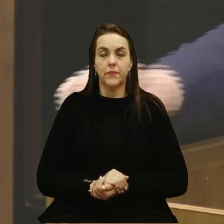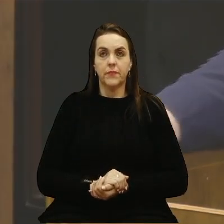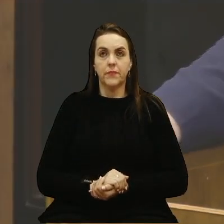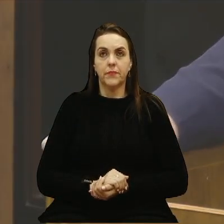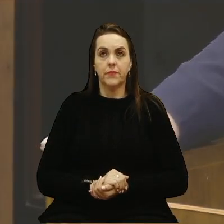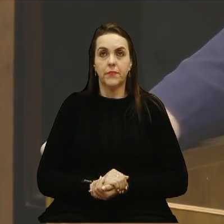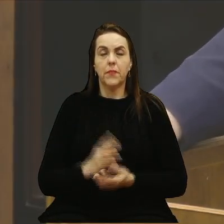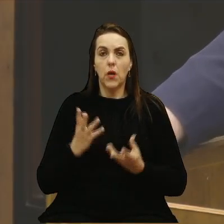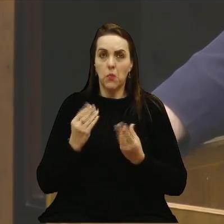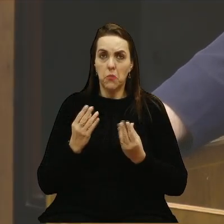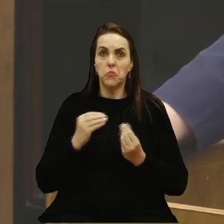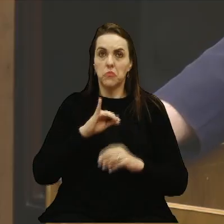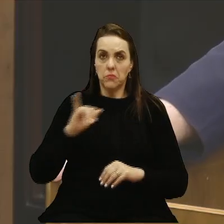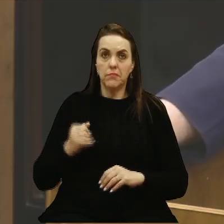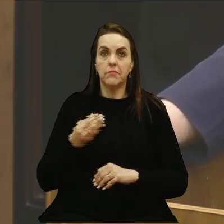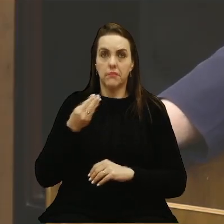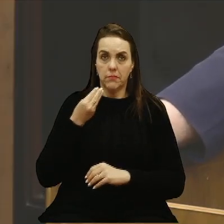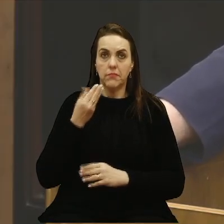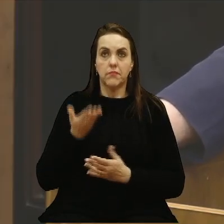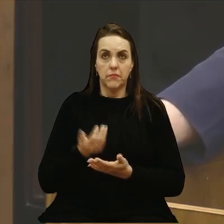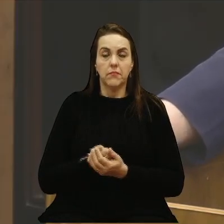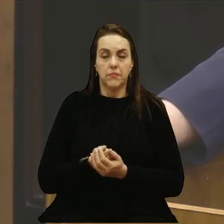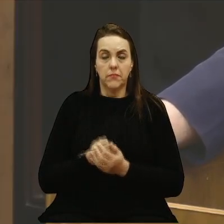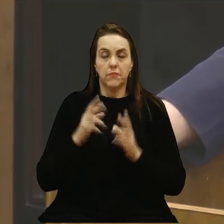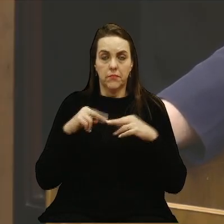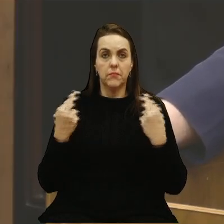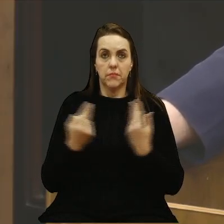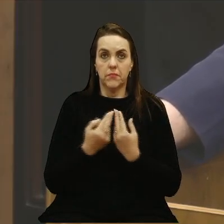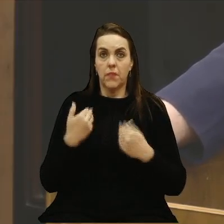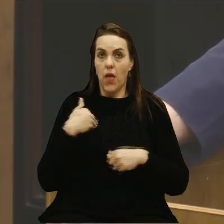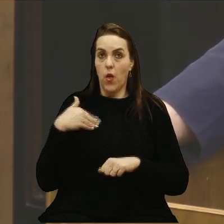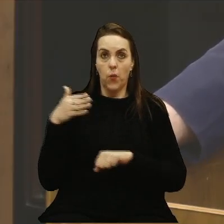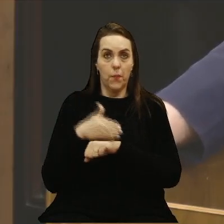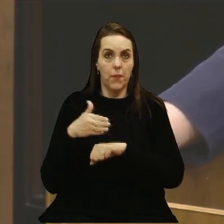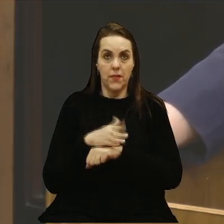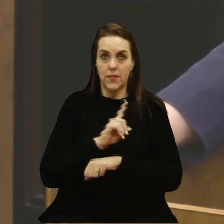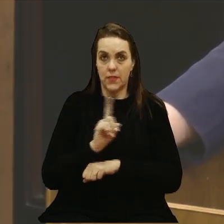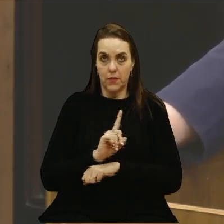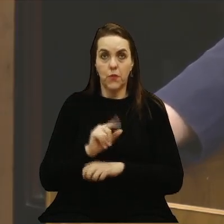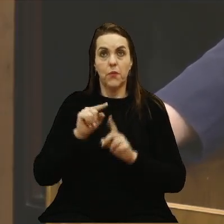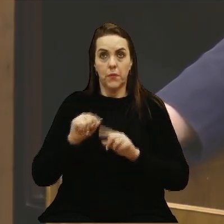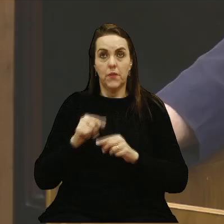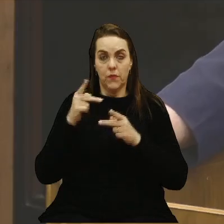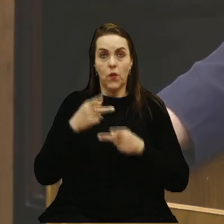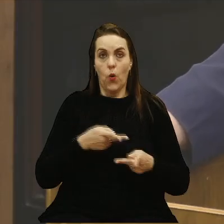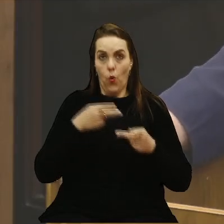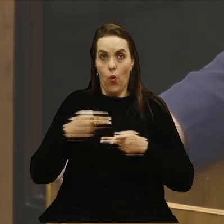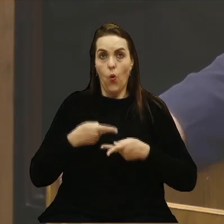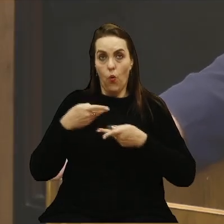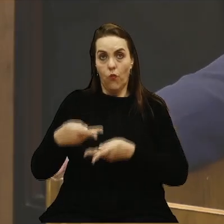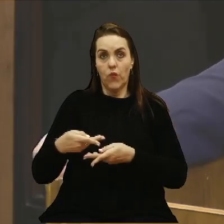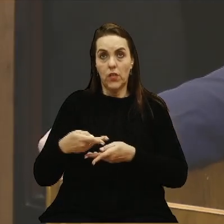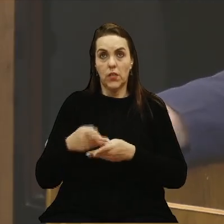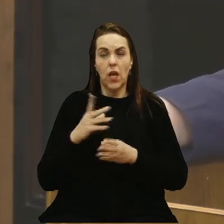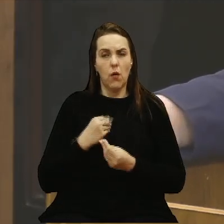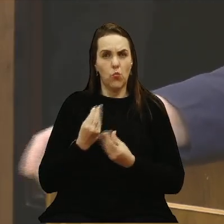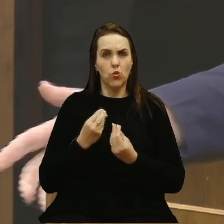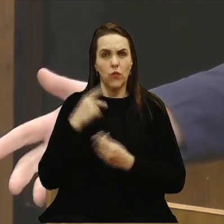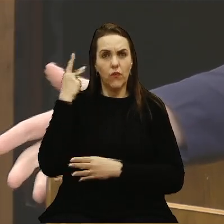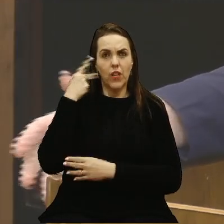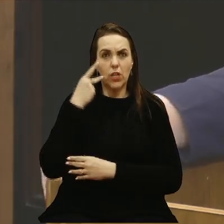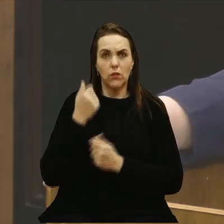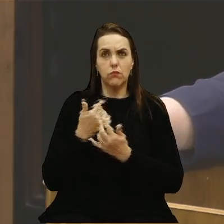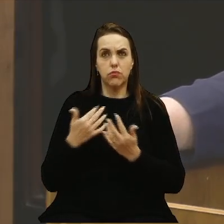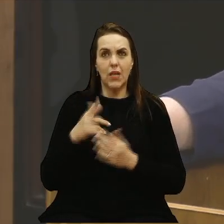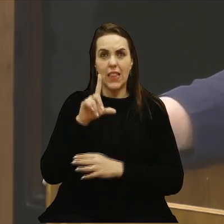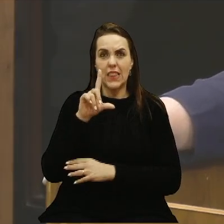muito proveitosa a reunião, vereador Rafael, porque mesmo não sendo membro, né, eu vi o seu convite e, dado o volume de vereadores, né, 9 ou